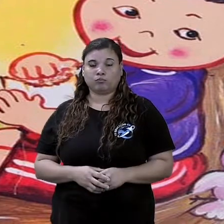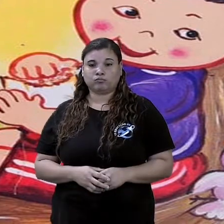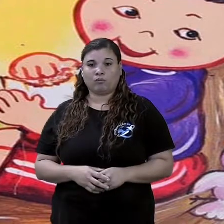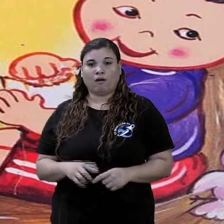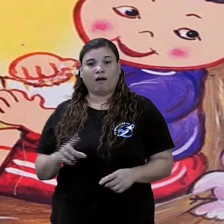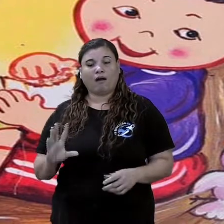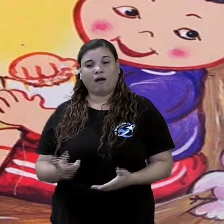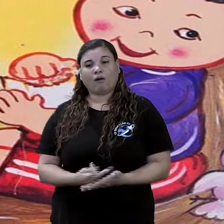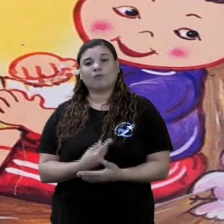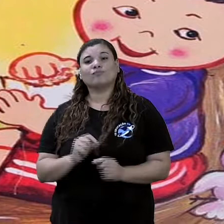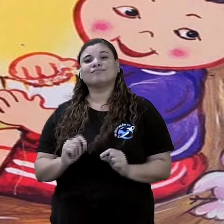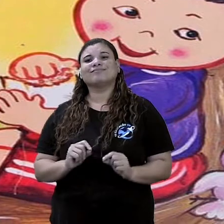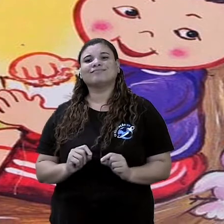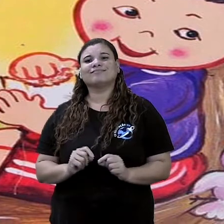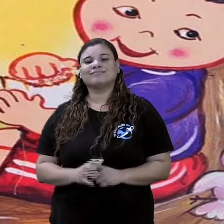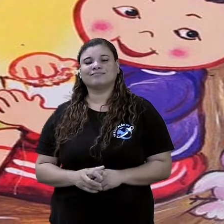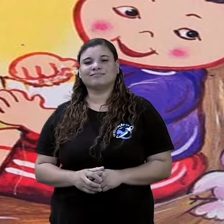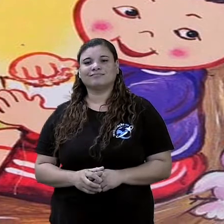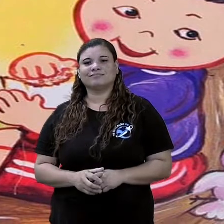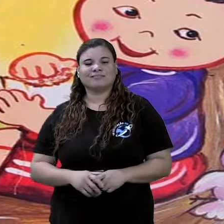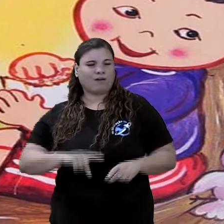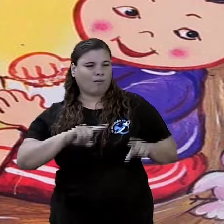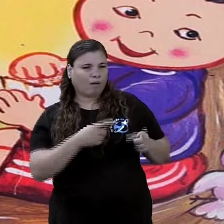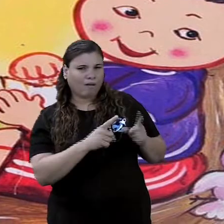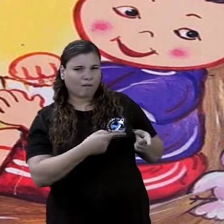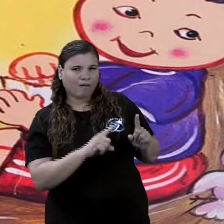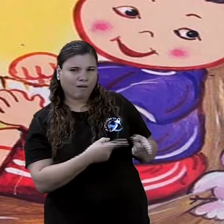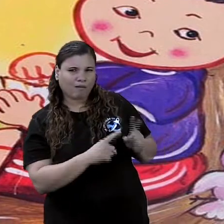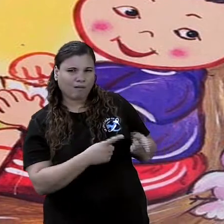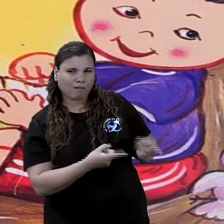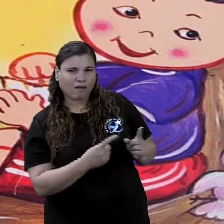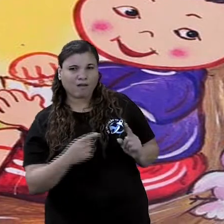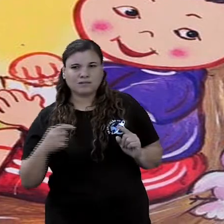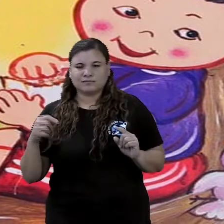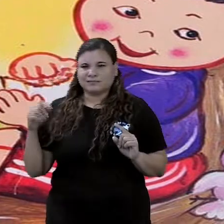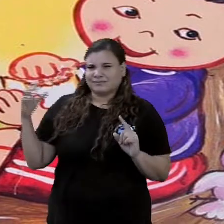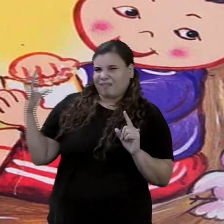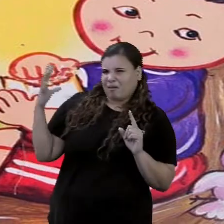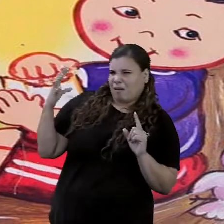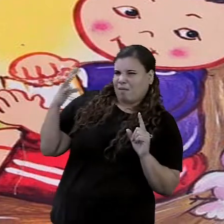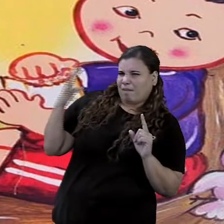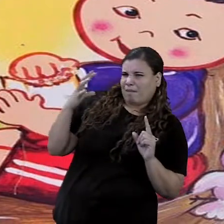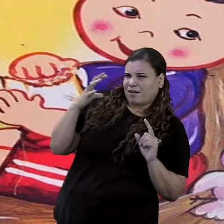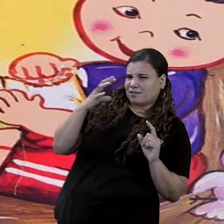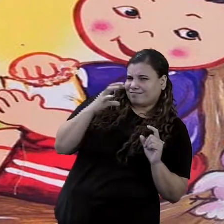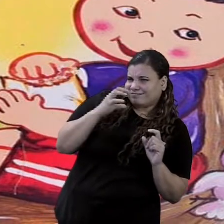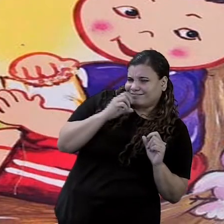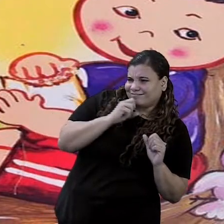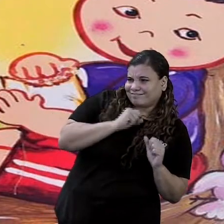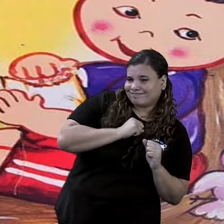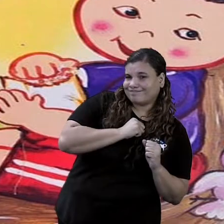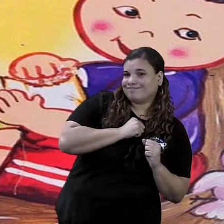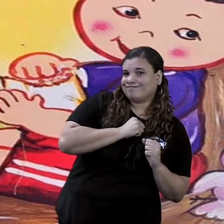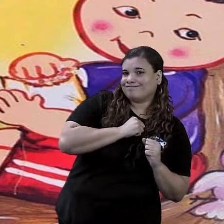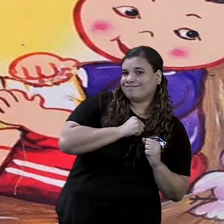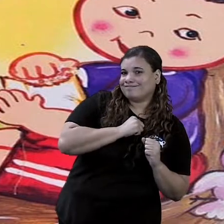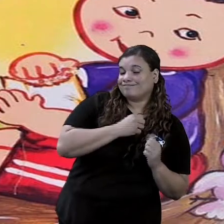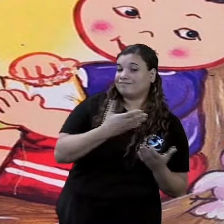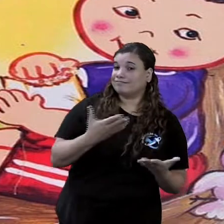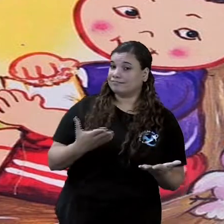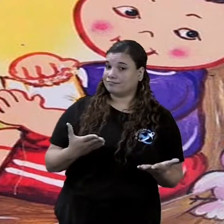colega. Já passou por isso? Conhece alguém que já passou por isso? É